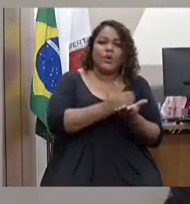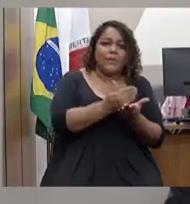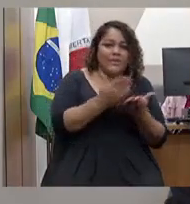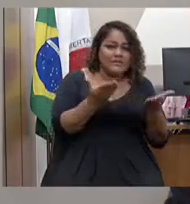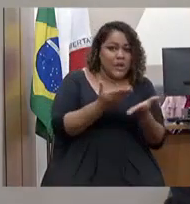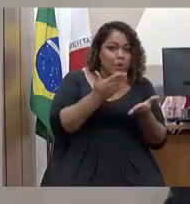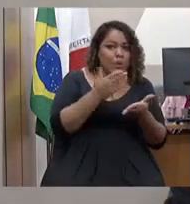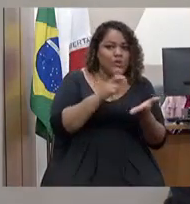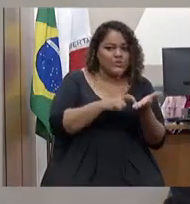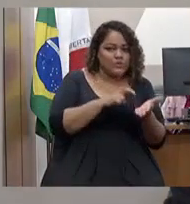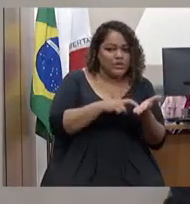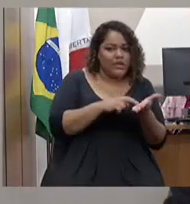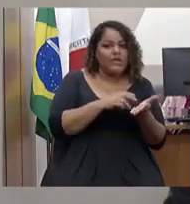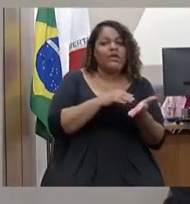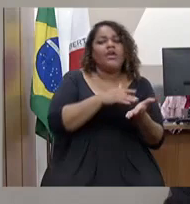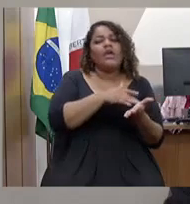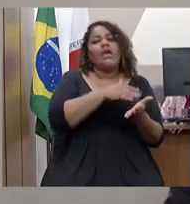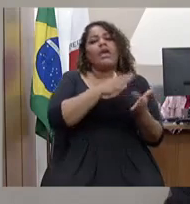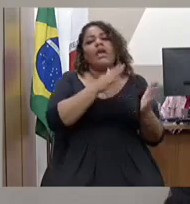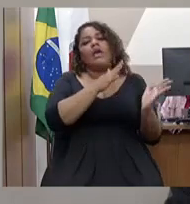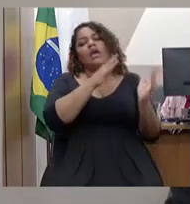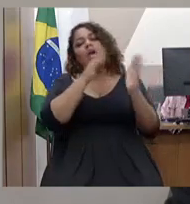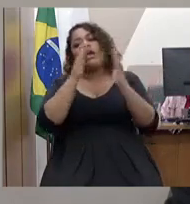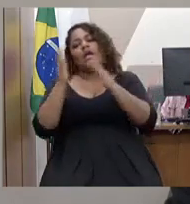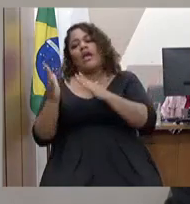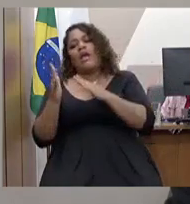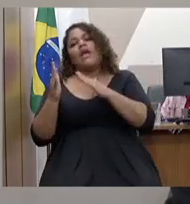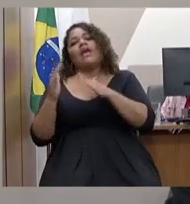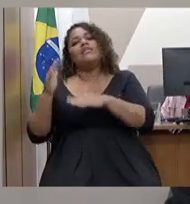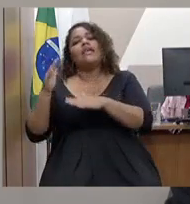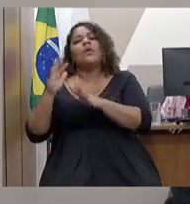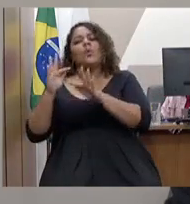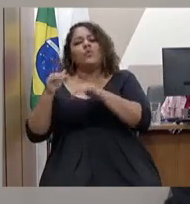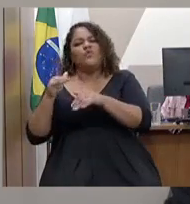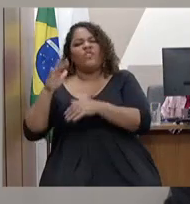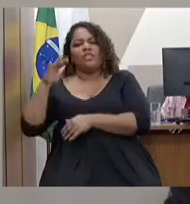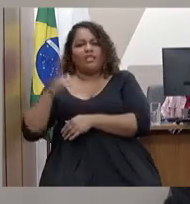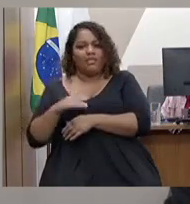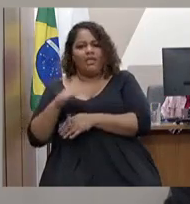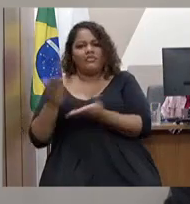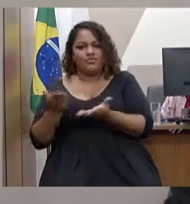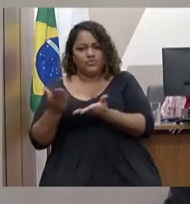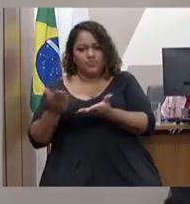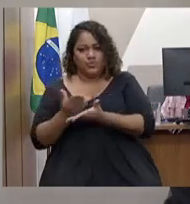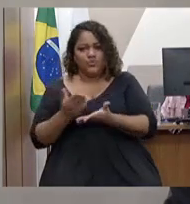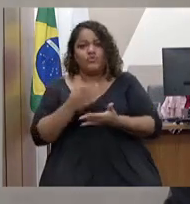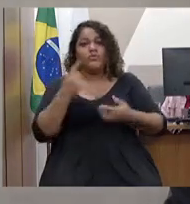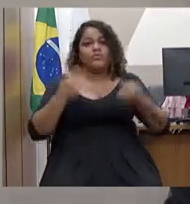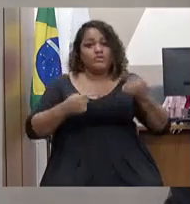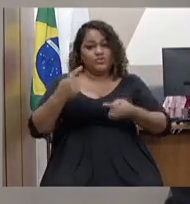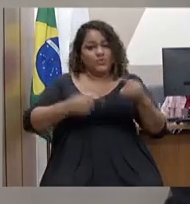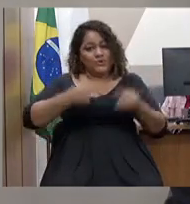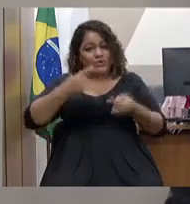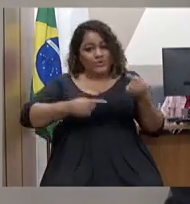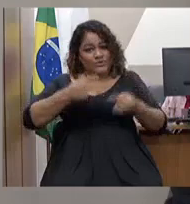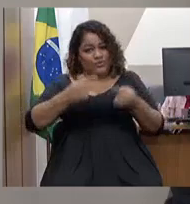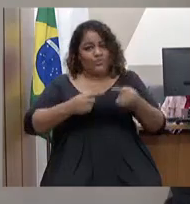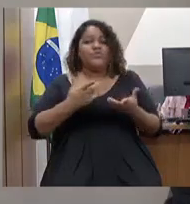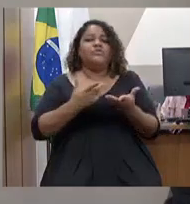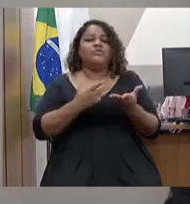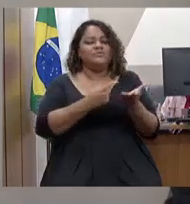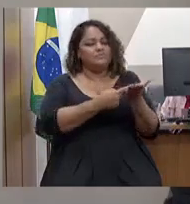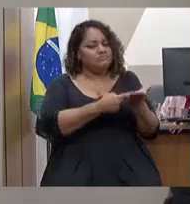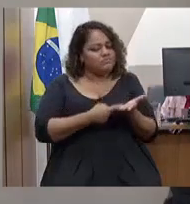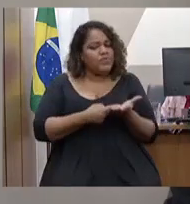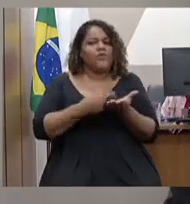para a gente poder fazer essa discussão e contar aqui com os nossos convidados com